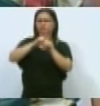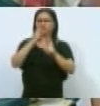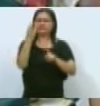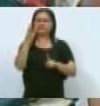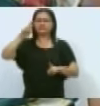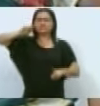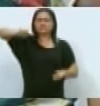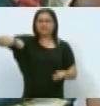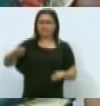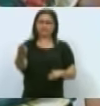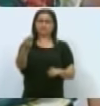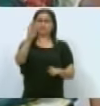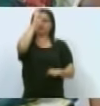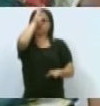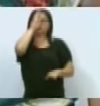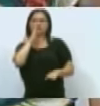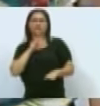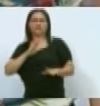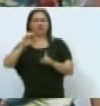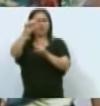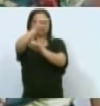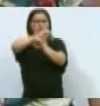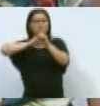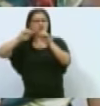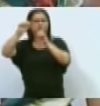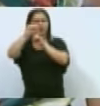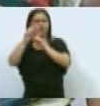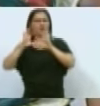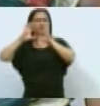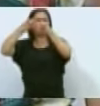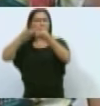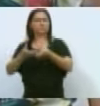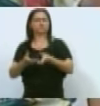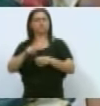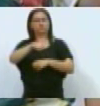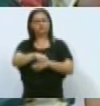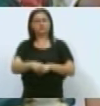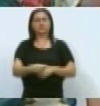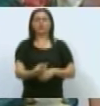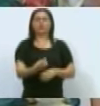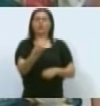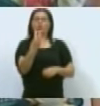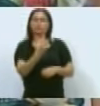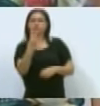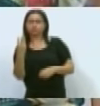na maioria gratuitos à comunidade. Você pode saber mais acessando agora